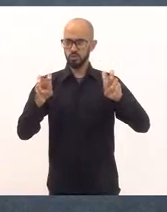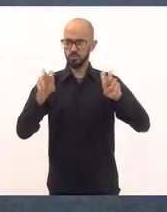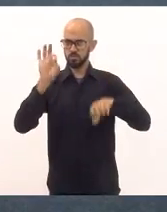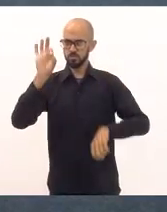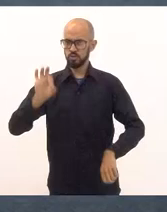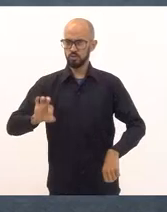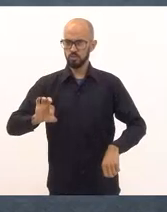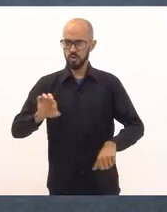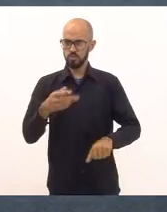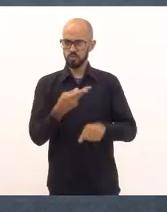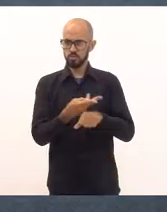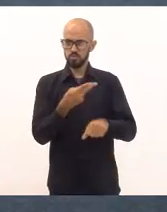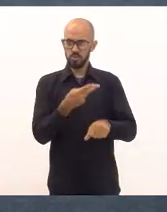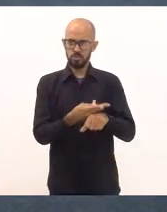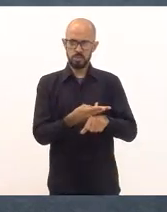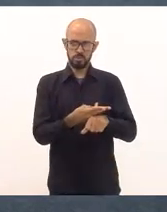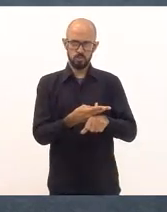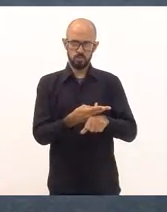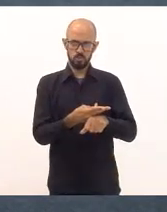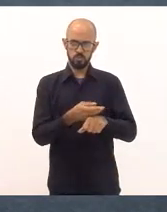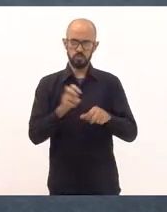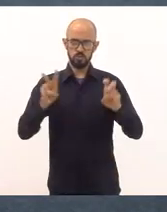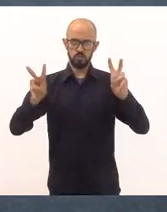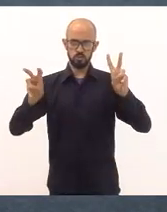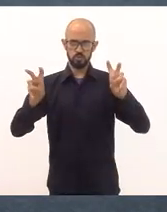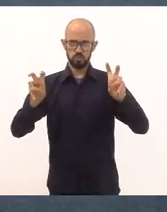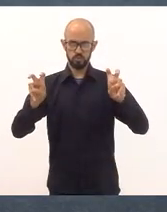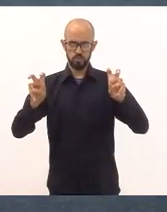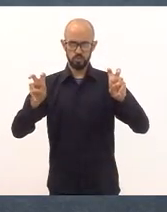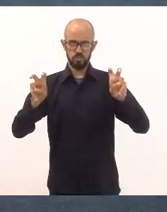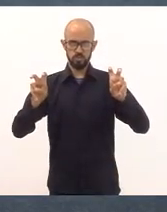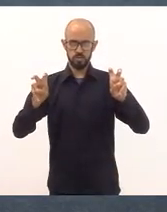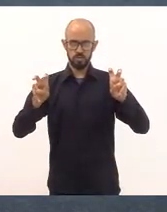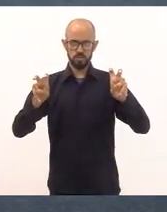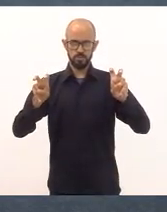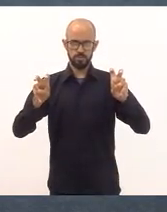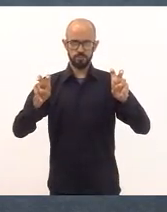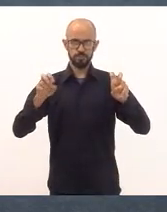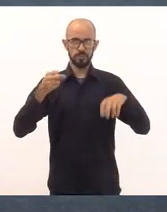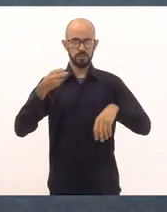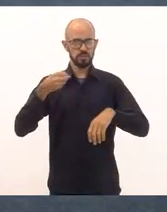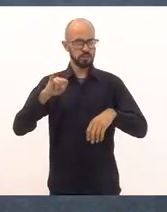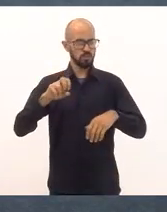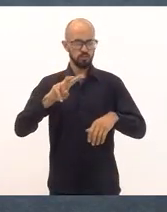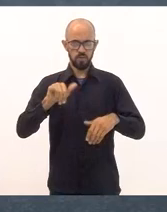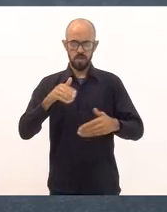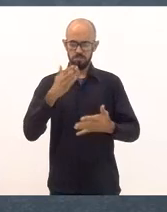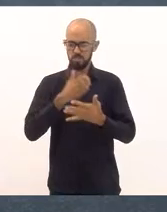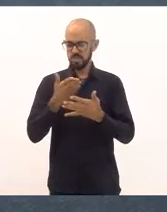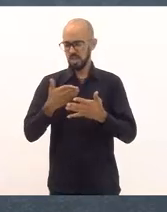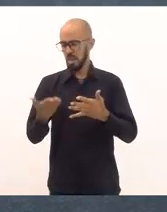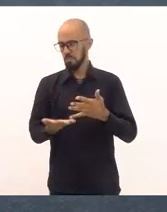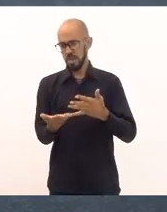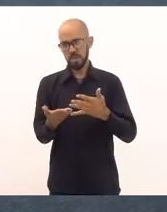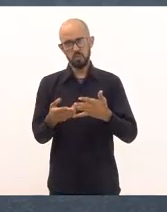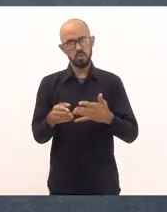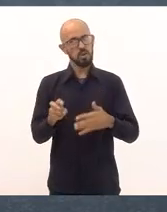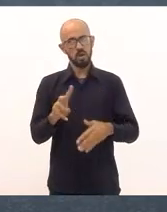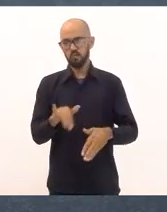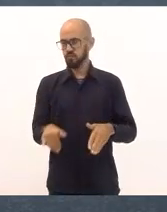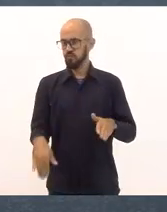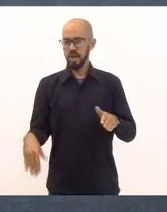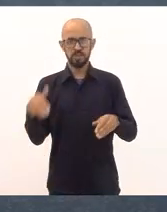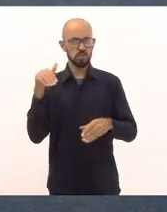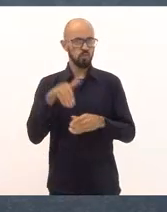percentual de gratificação e sobre se será uma vez, duas vezes, cinco vezes, não virá ao